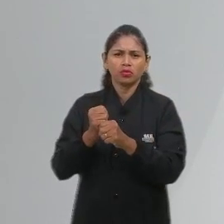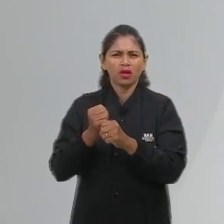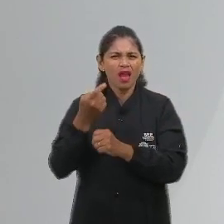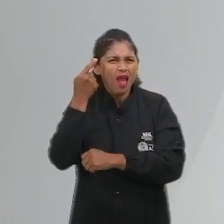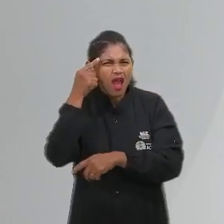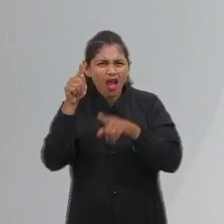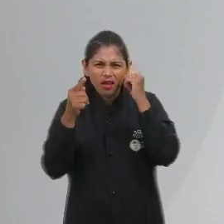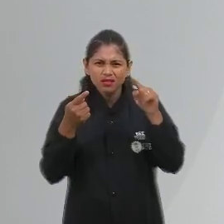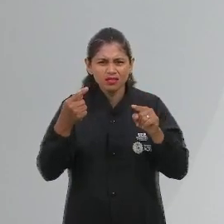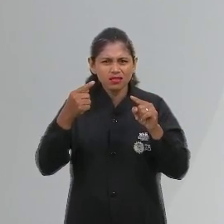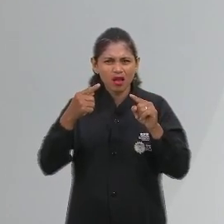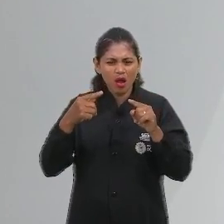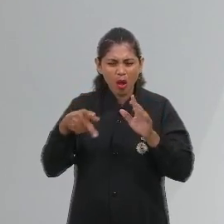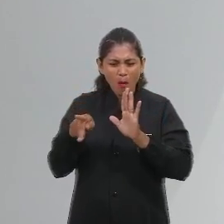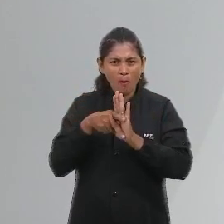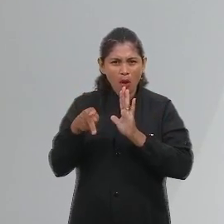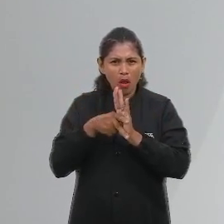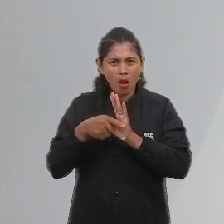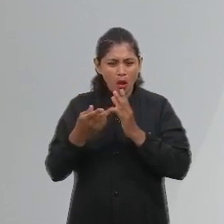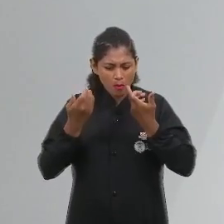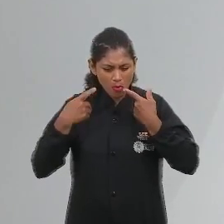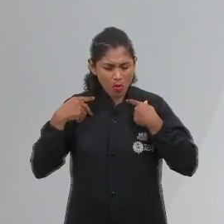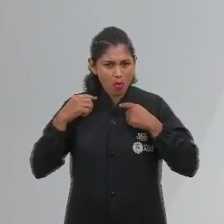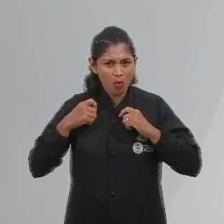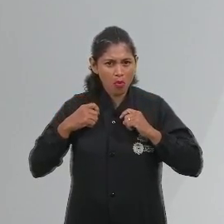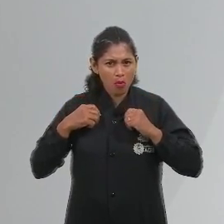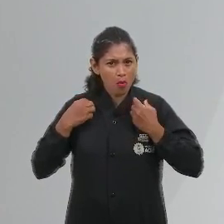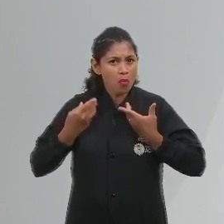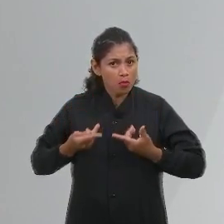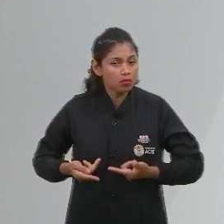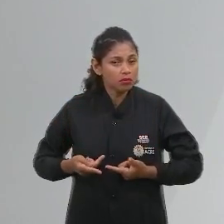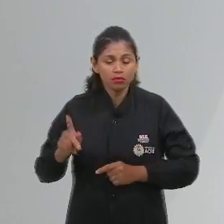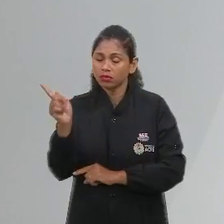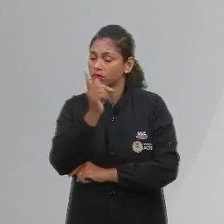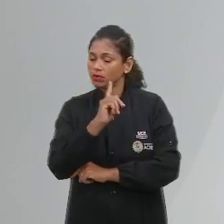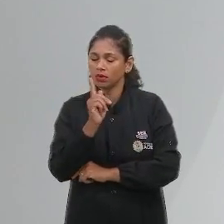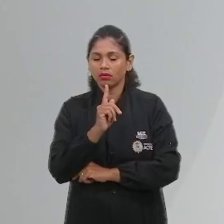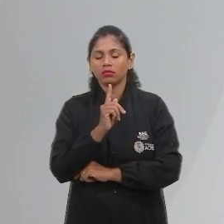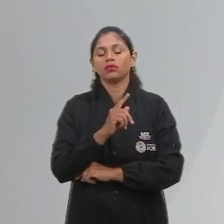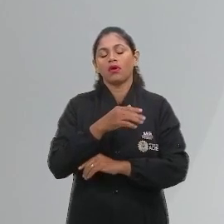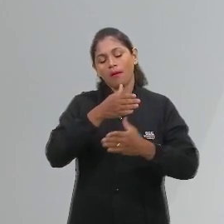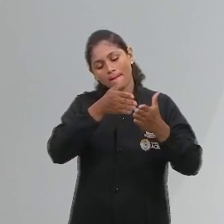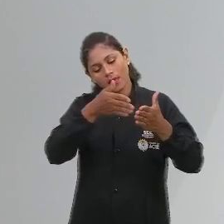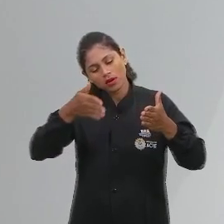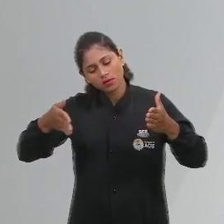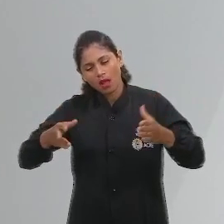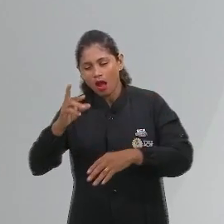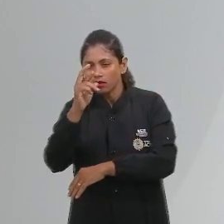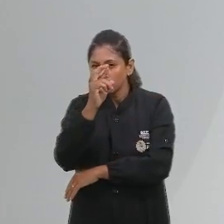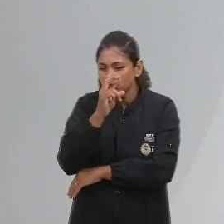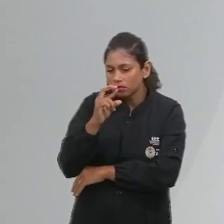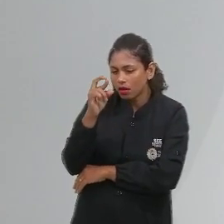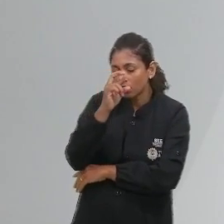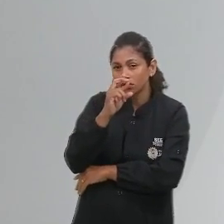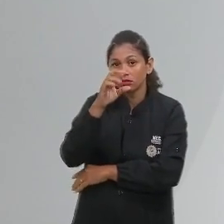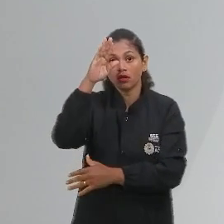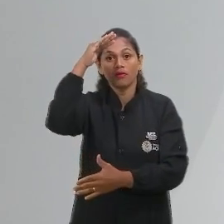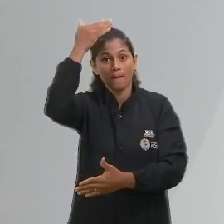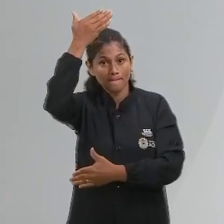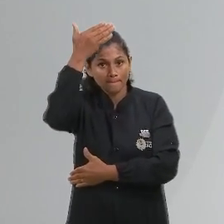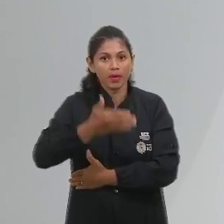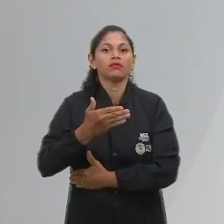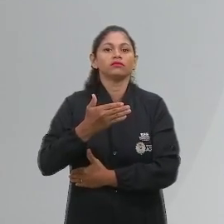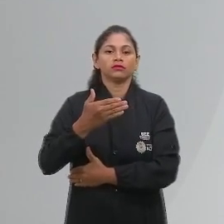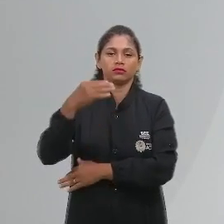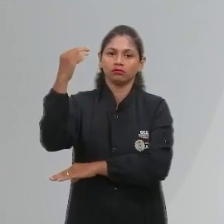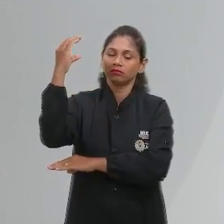humana? Não. Tudo isso é resultado de um processo de observação e de investigação científica. O método é o